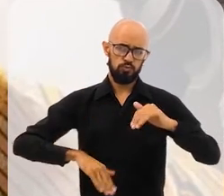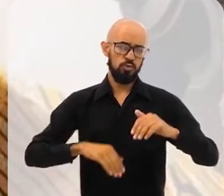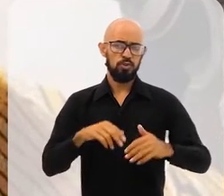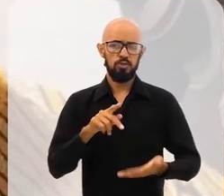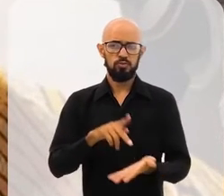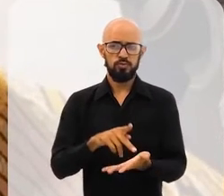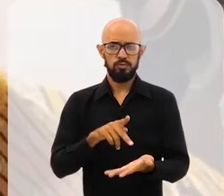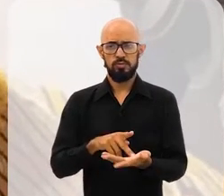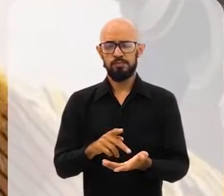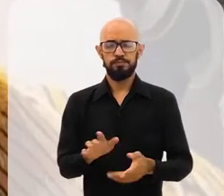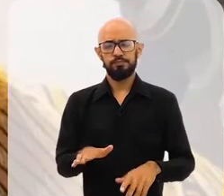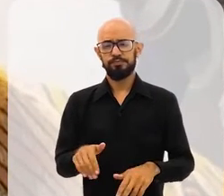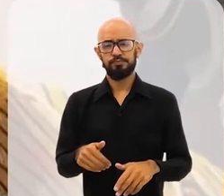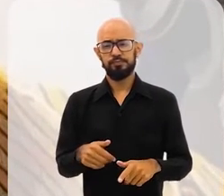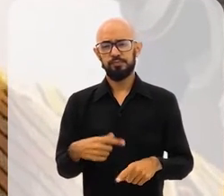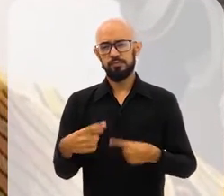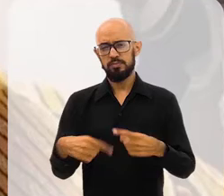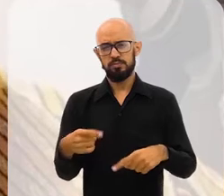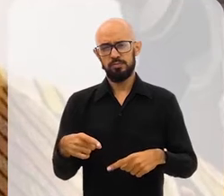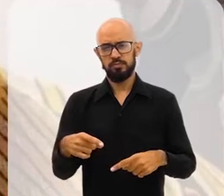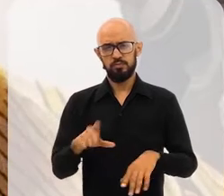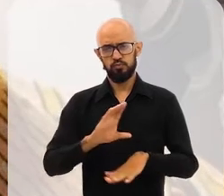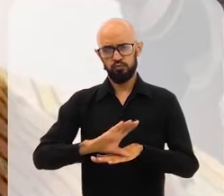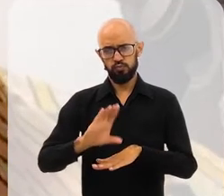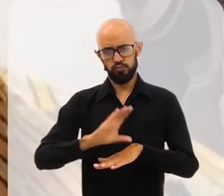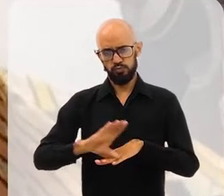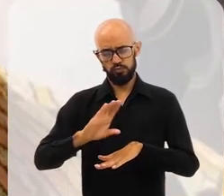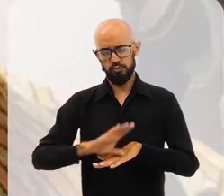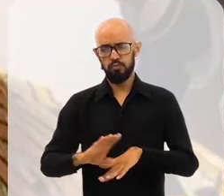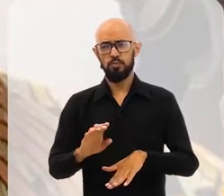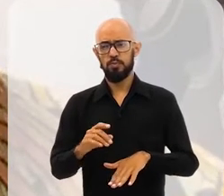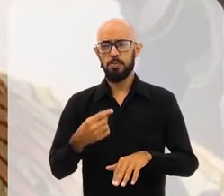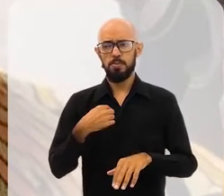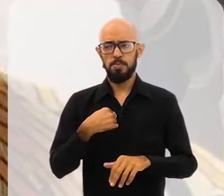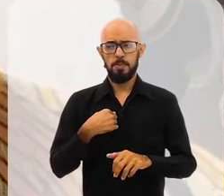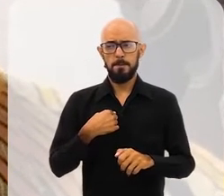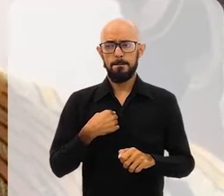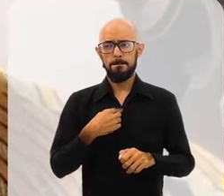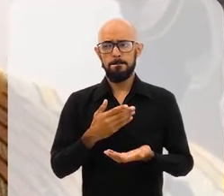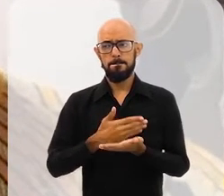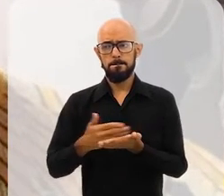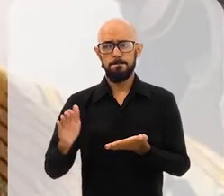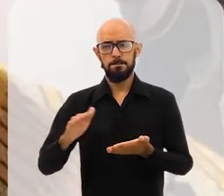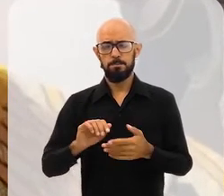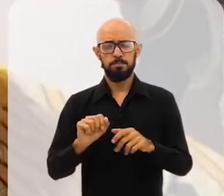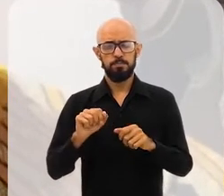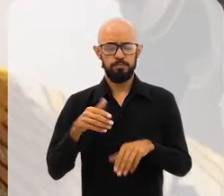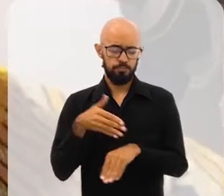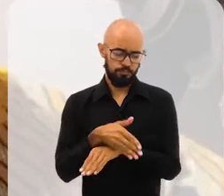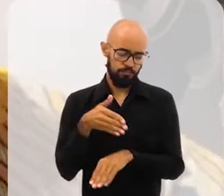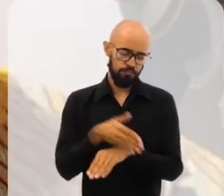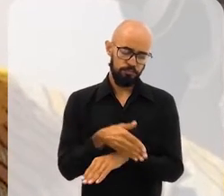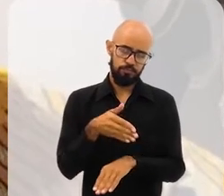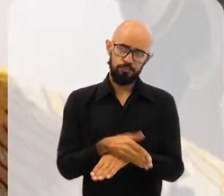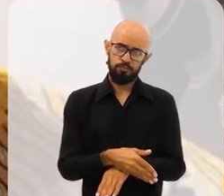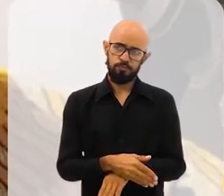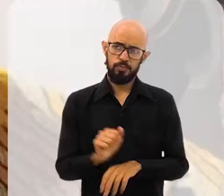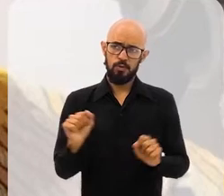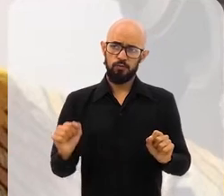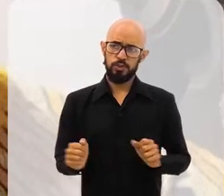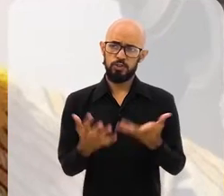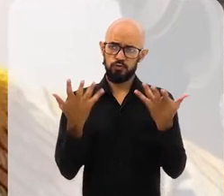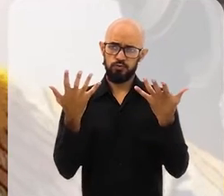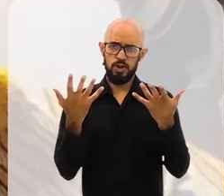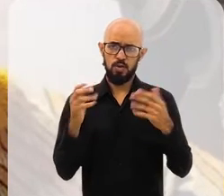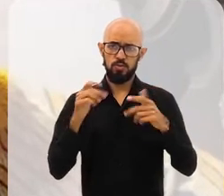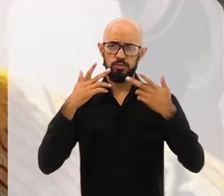carreira profissionalmente e depois de alguns cursos eu comecei a frequentar